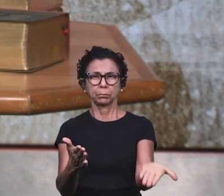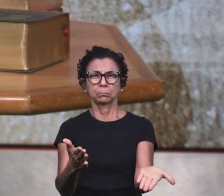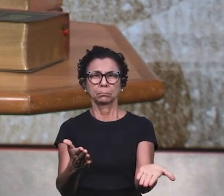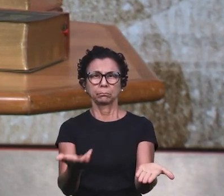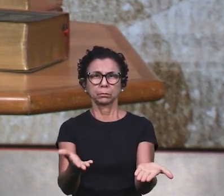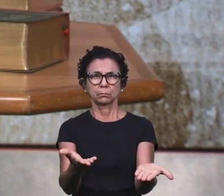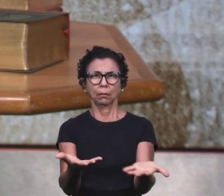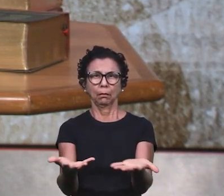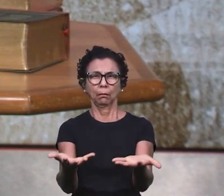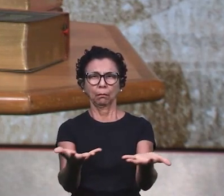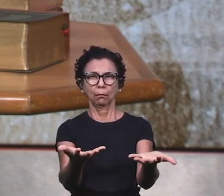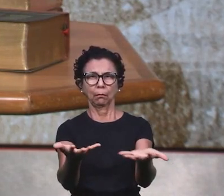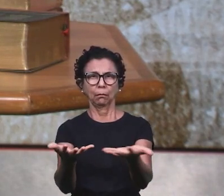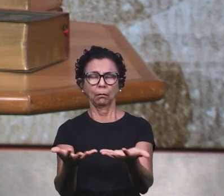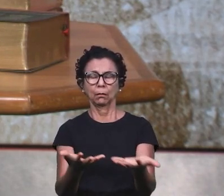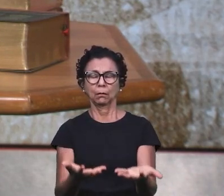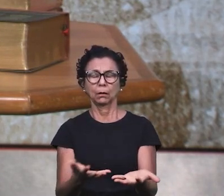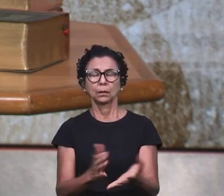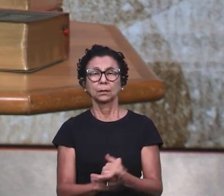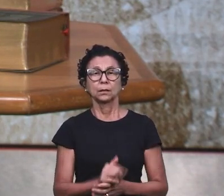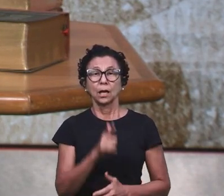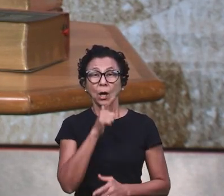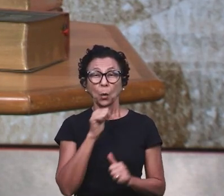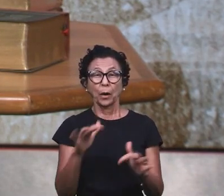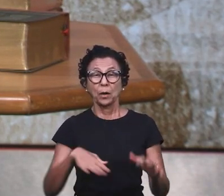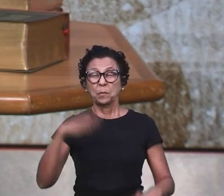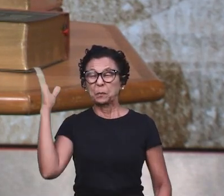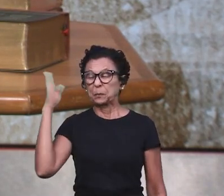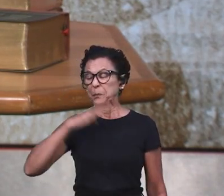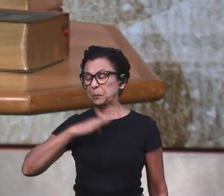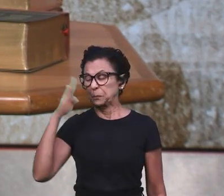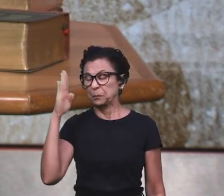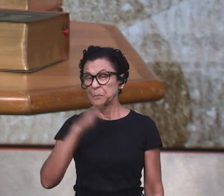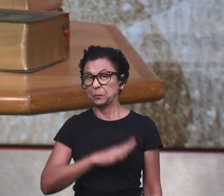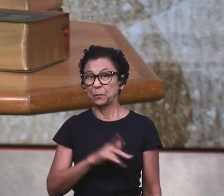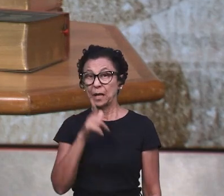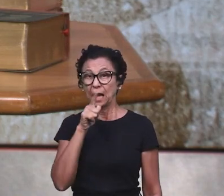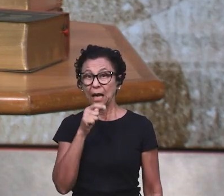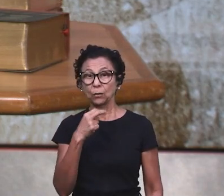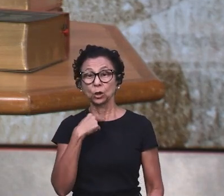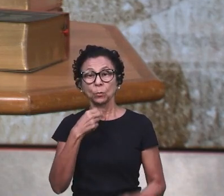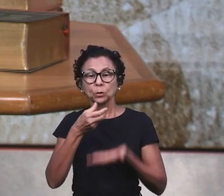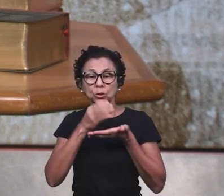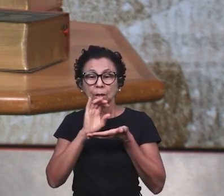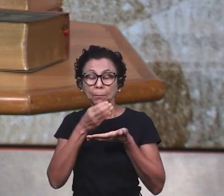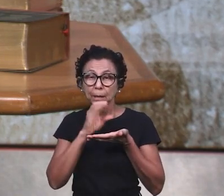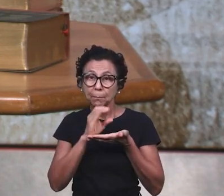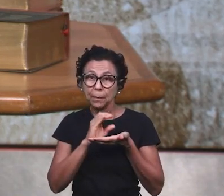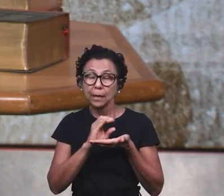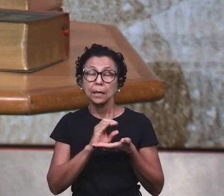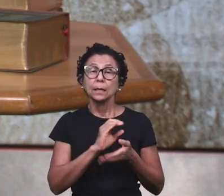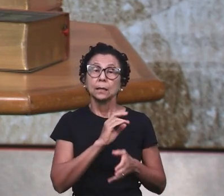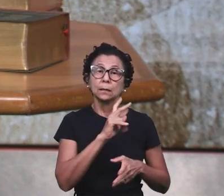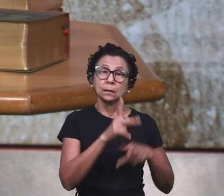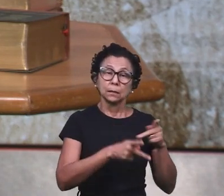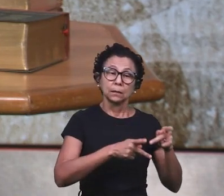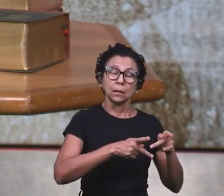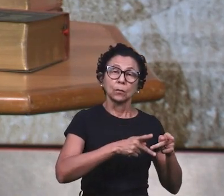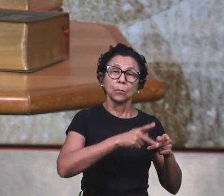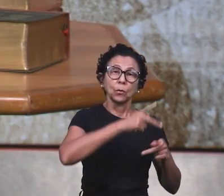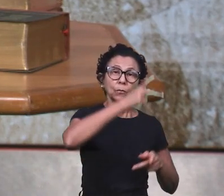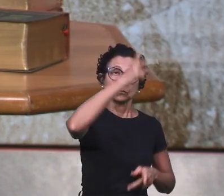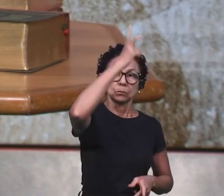fedeu, e não havia água para que os egípcios bebessem, e eles cavaram poços para que eles pudessem beber